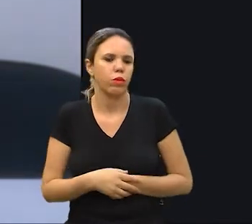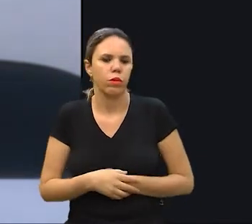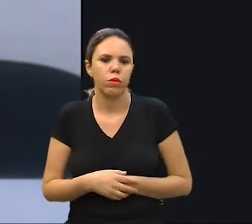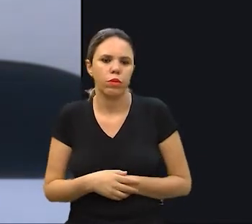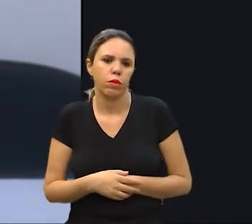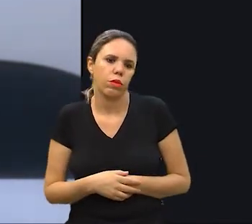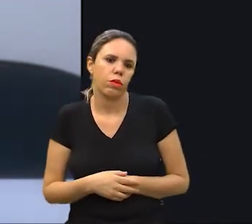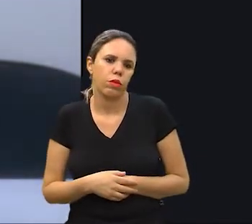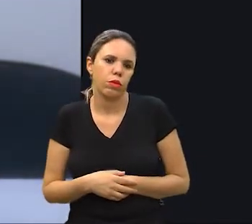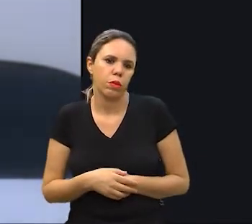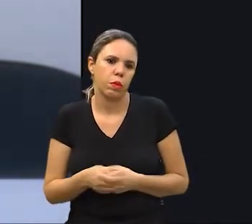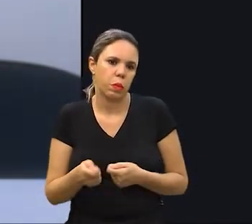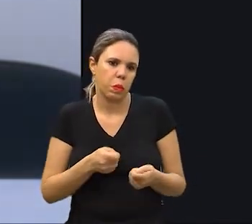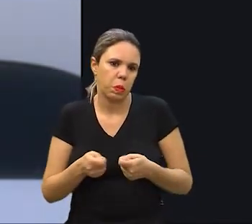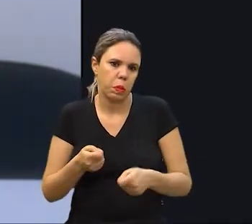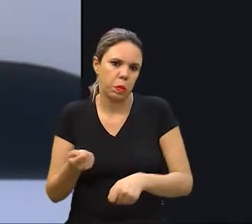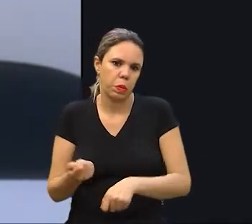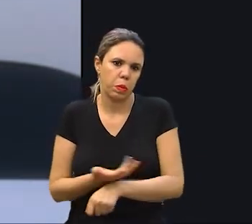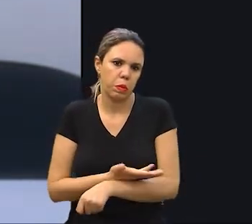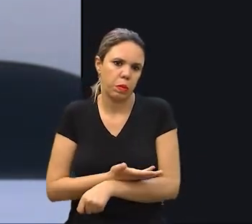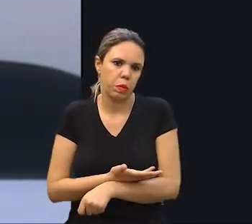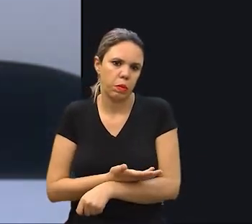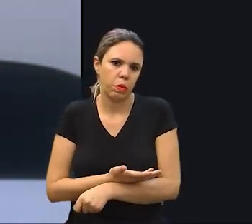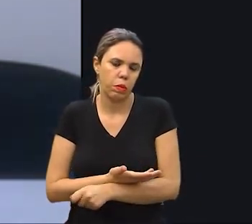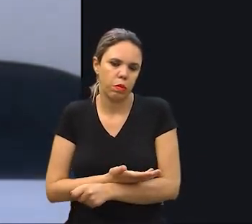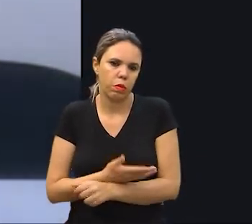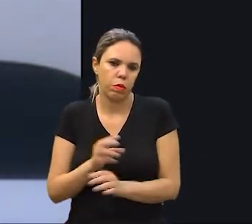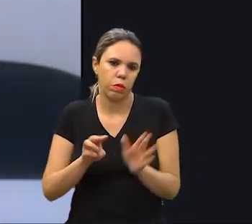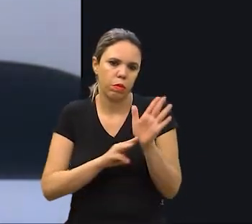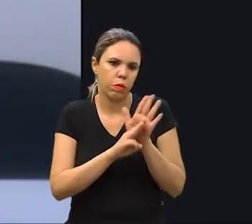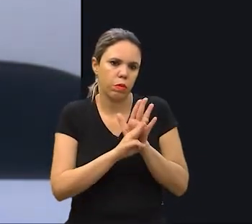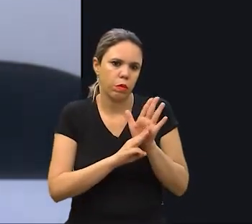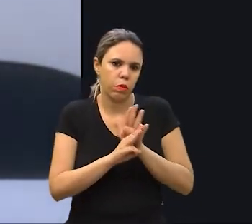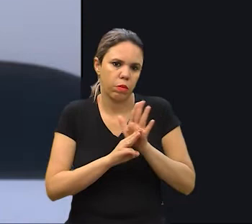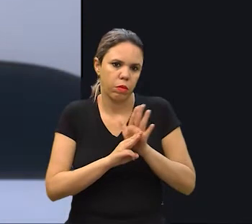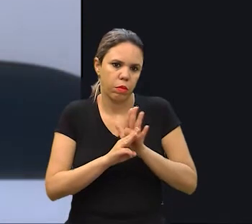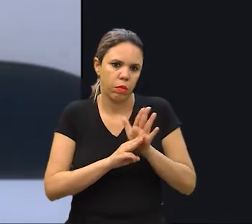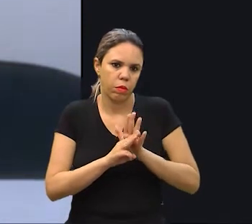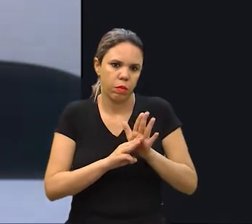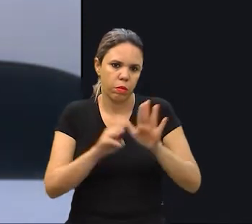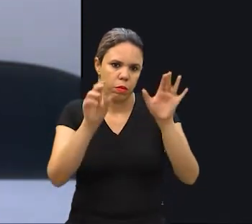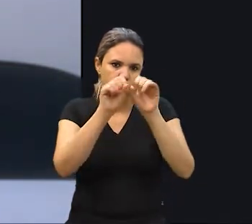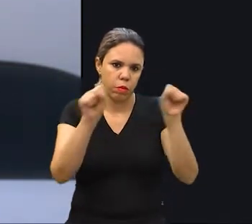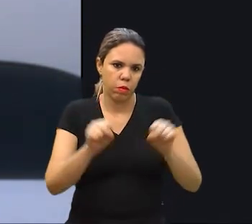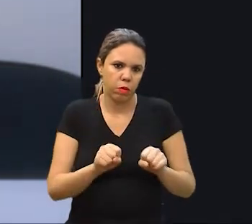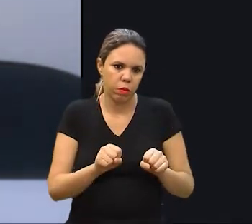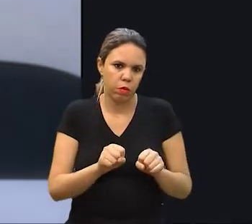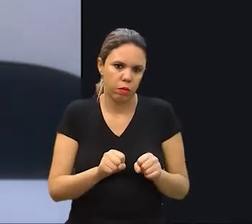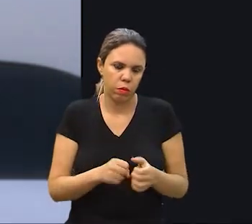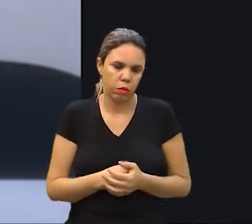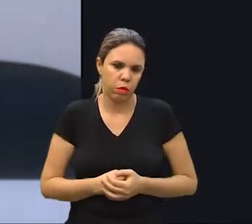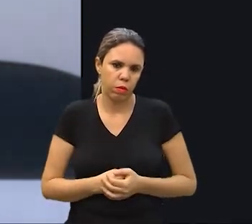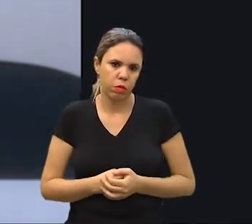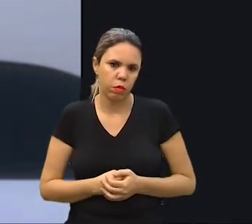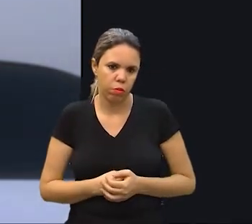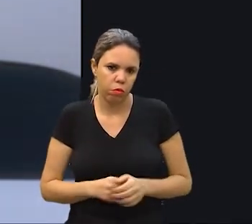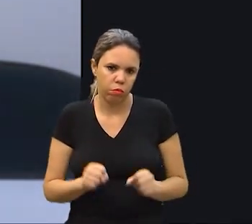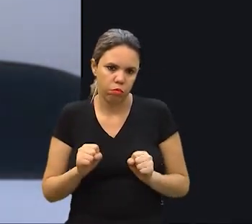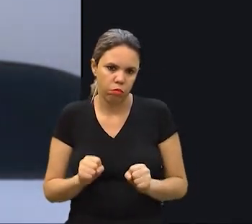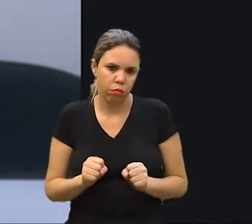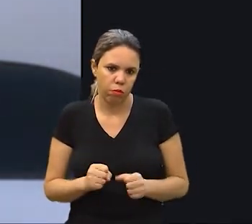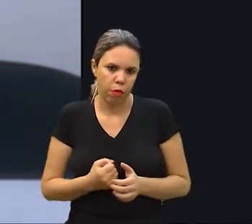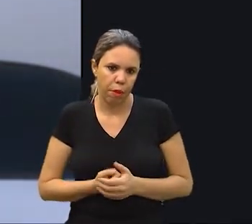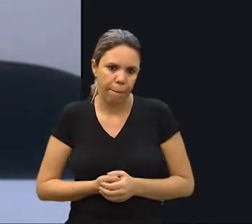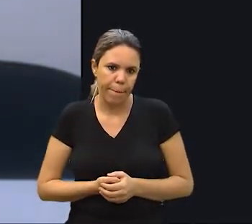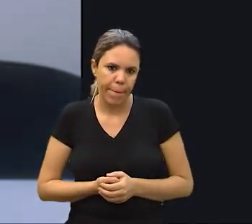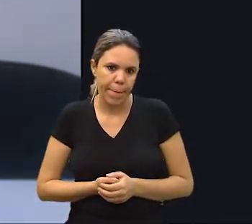né, equilíbrio emocional, com uma metodologia baseada numa visão sistêmica, para que ele